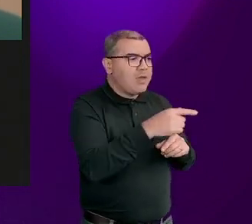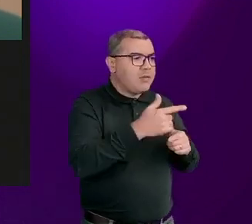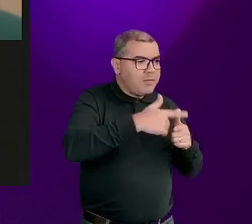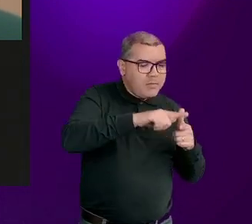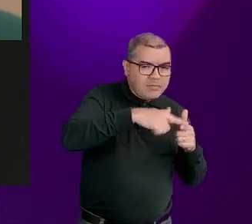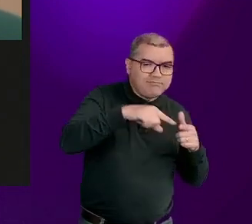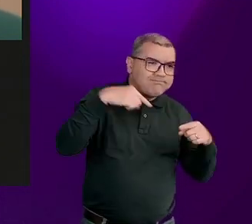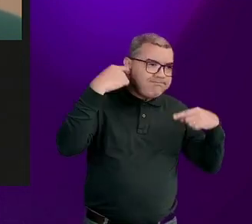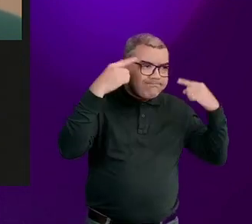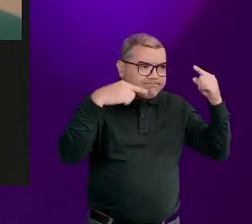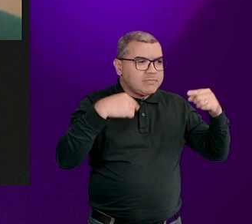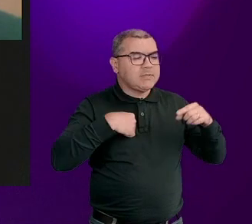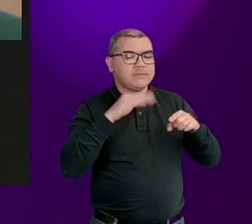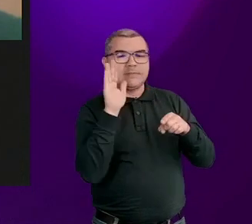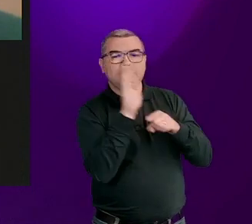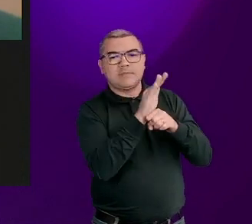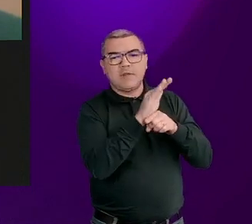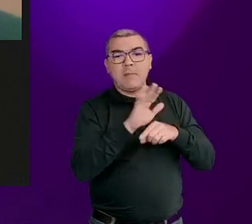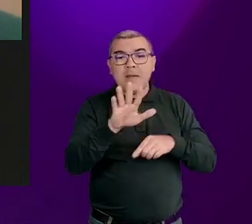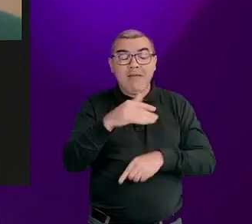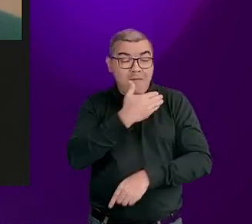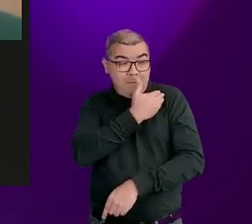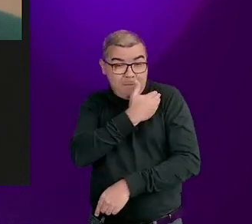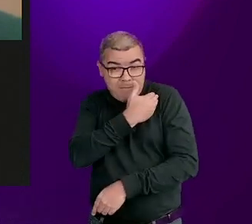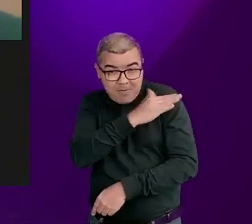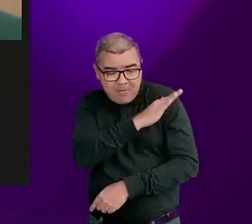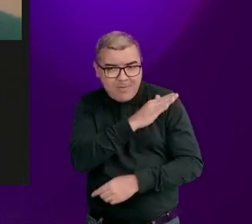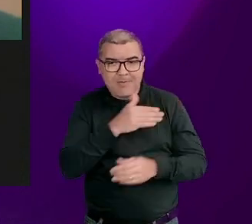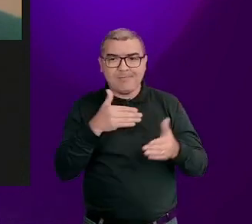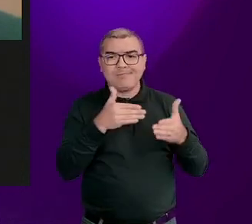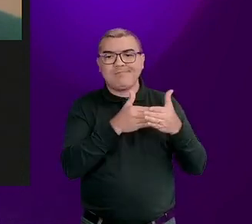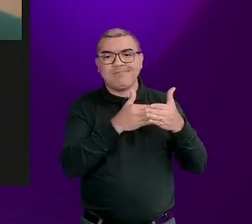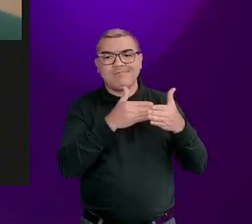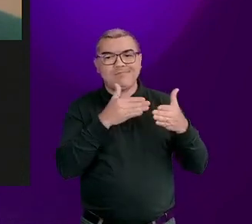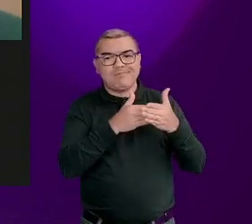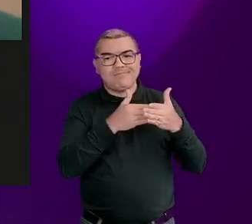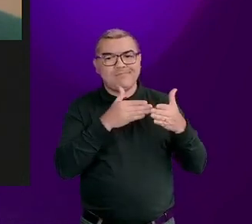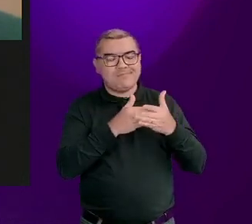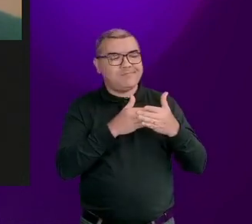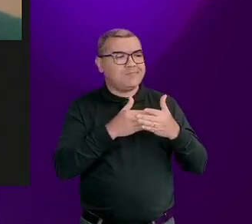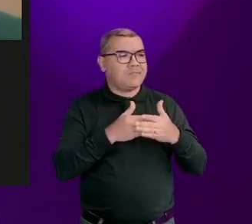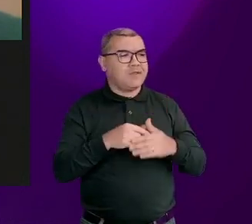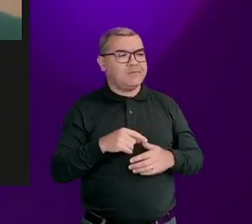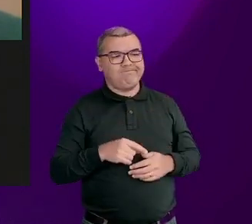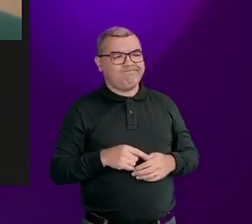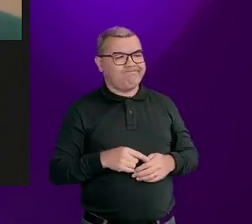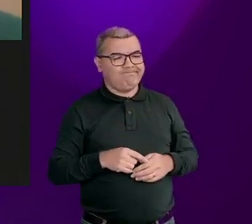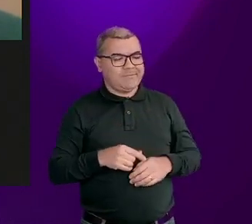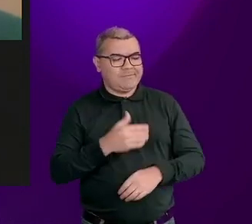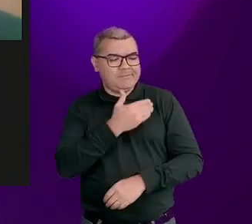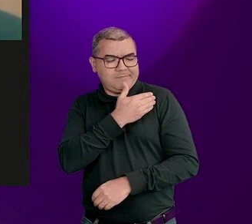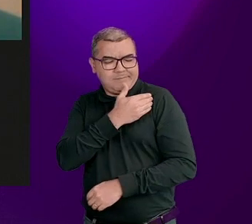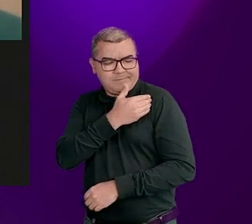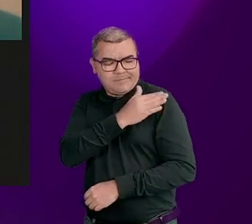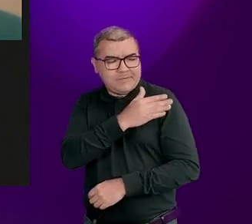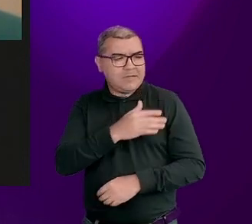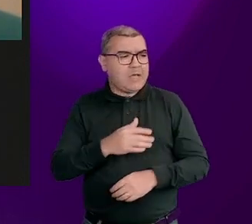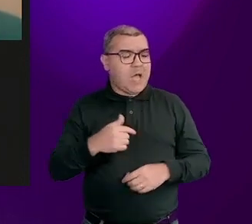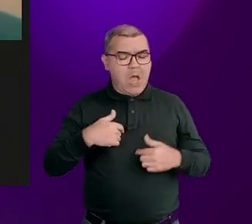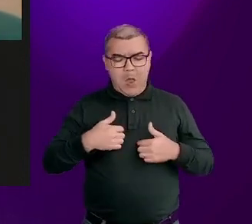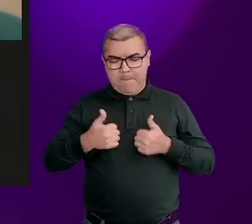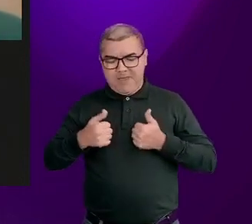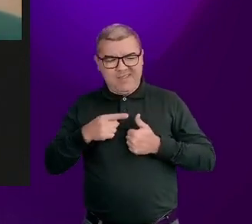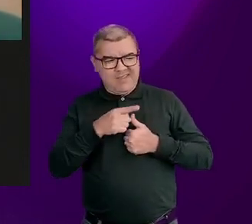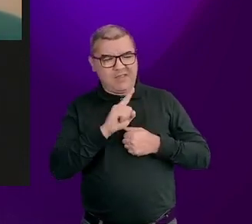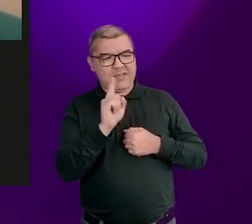Mas se eu tenho preconceito, eu vou alimentar a doença mental dele para que eu seja eternamente o saudável, para que